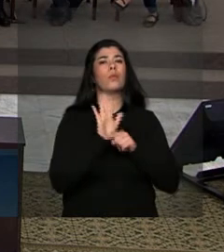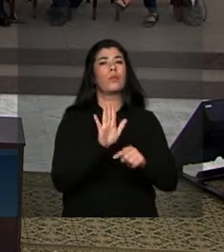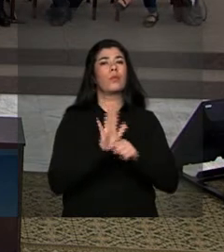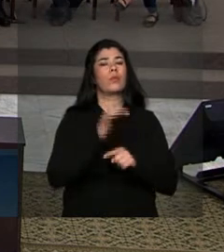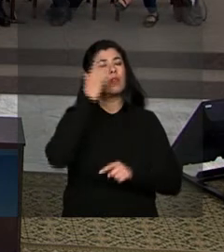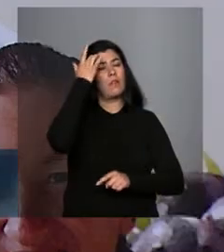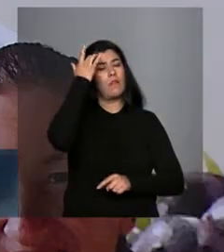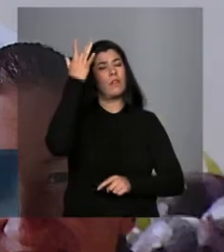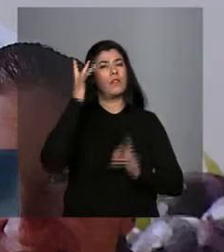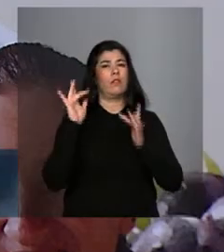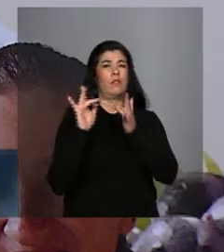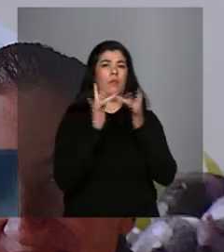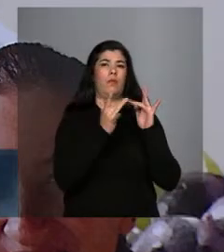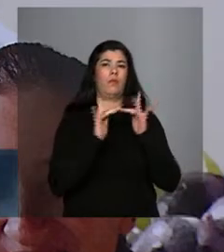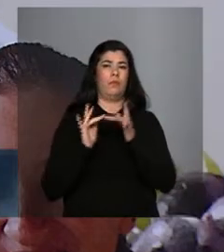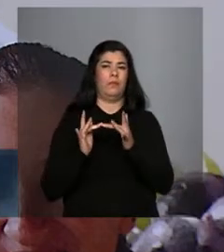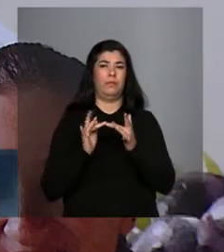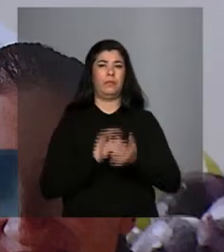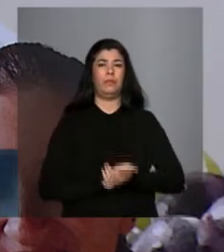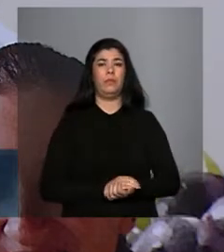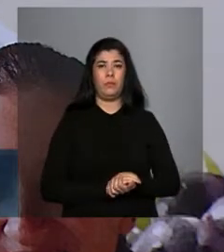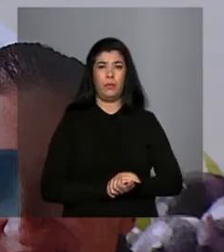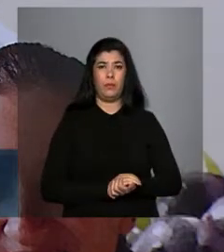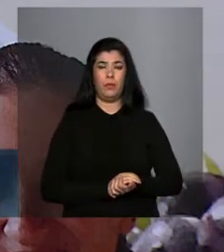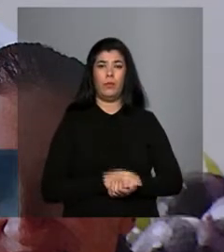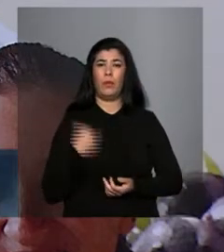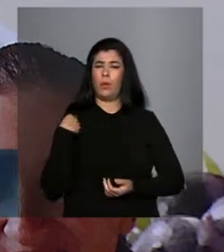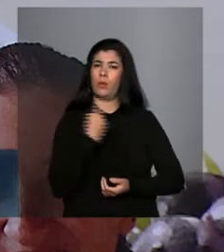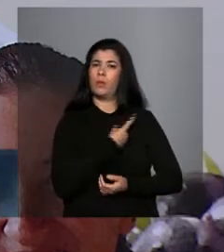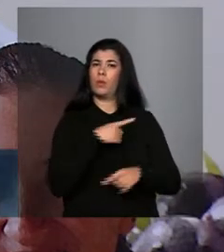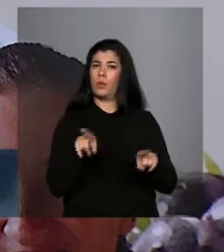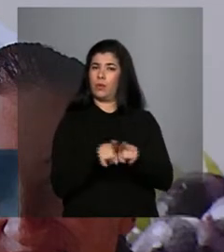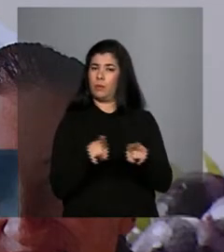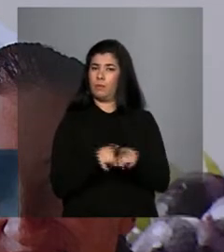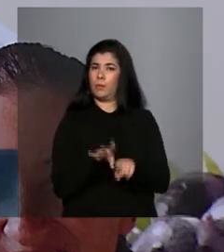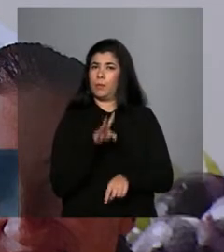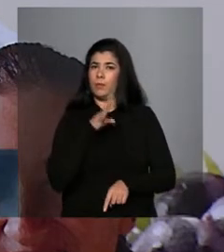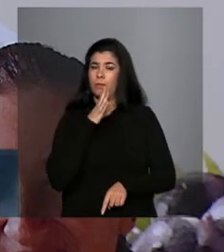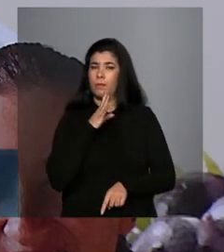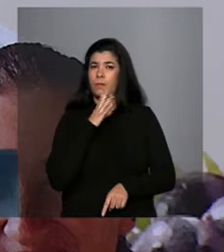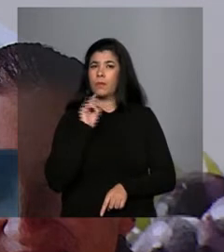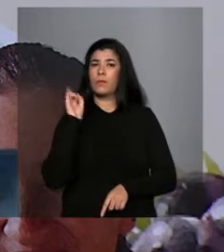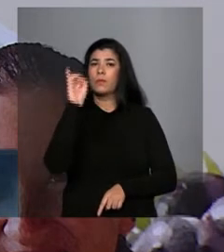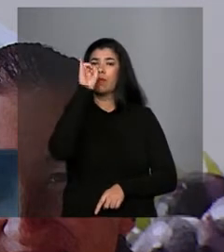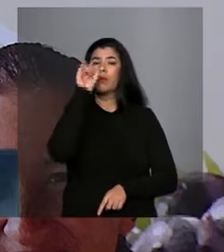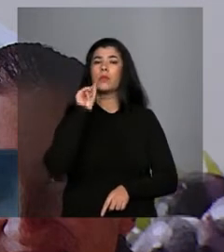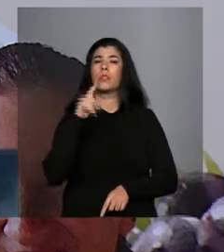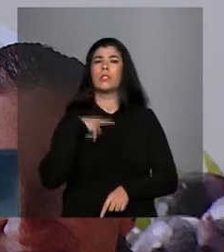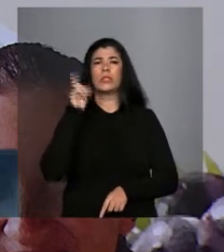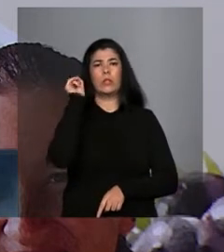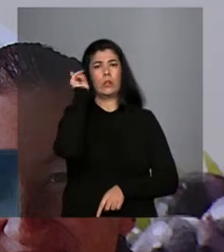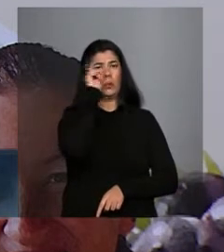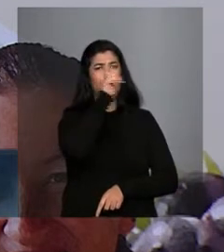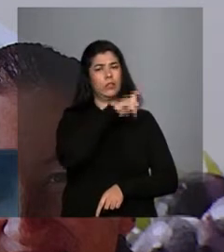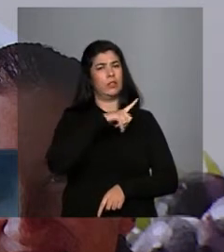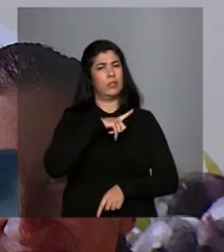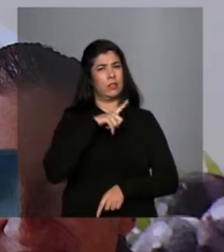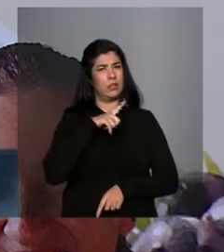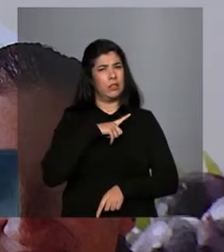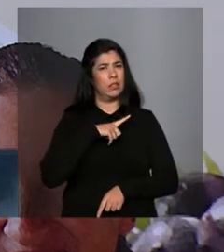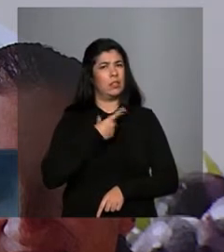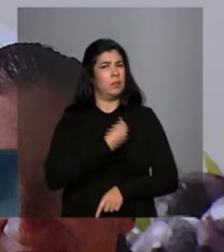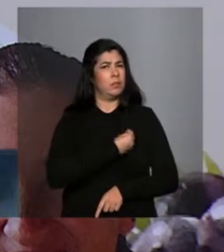essa convivência. Nós também reconhecemos a diversidade existente entre os